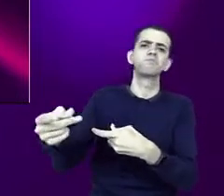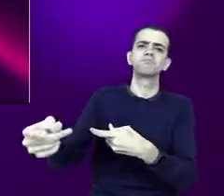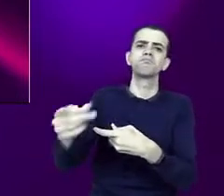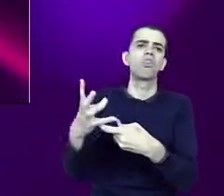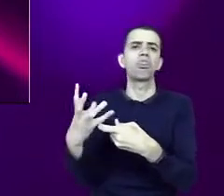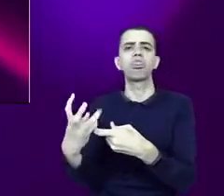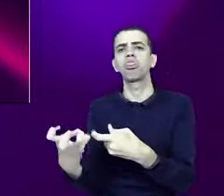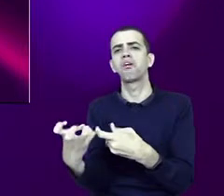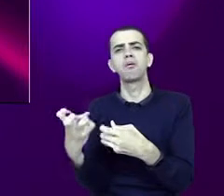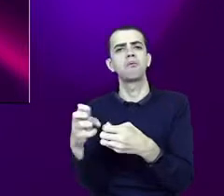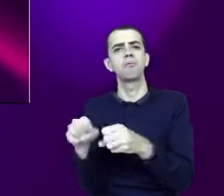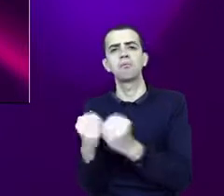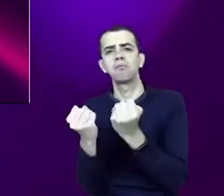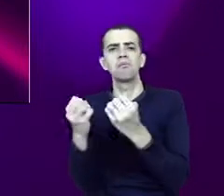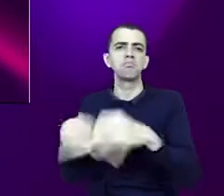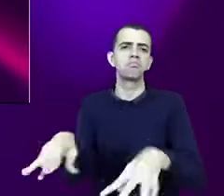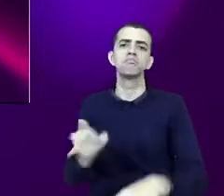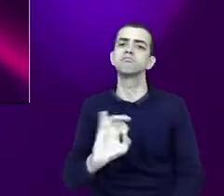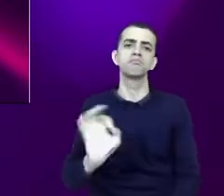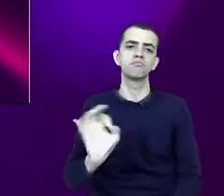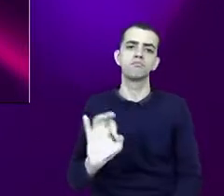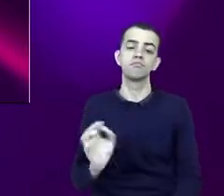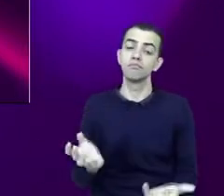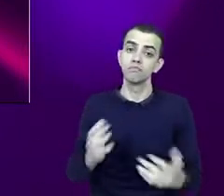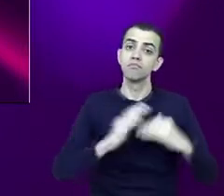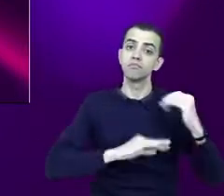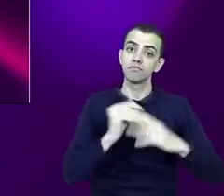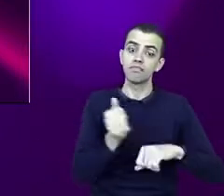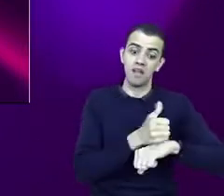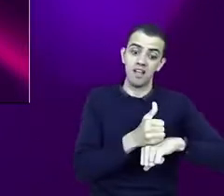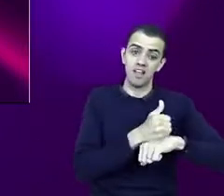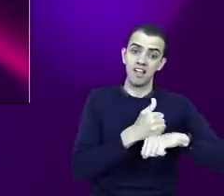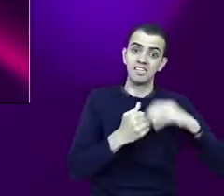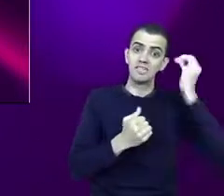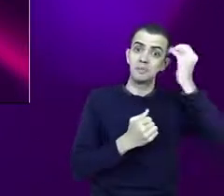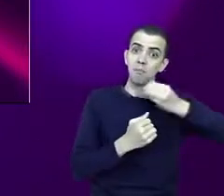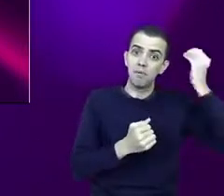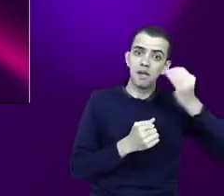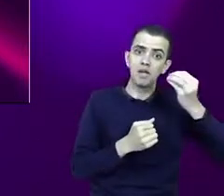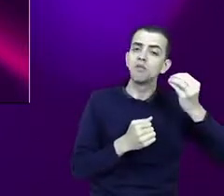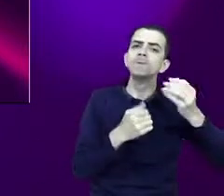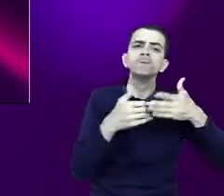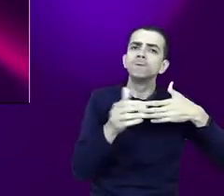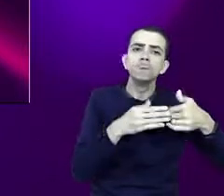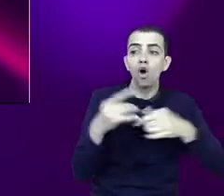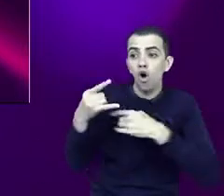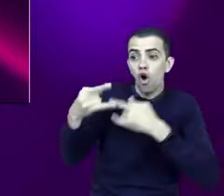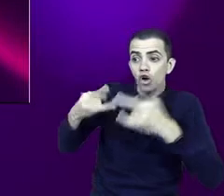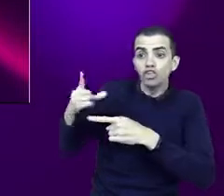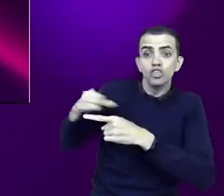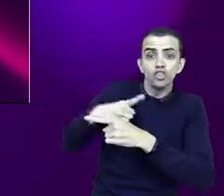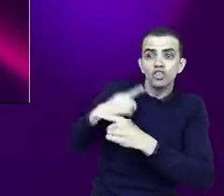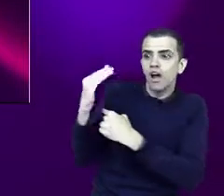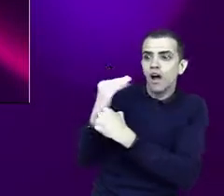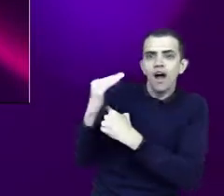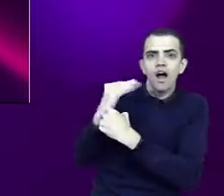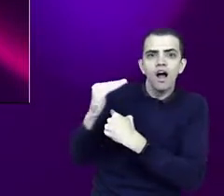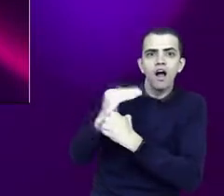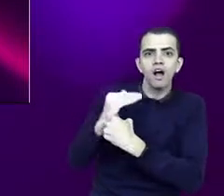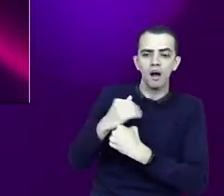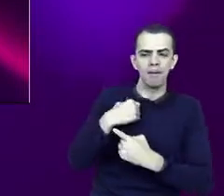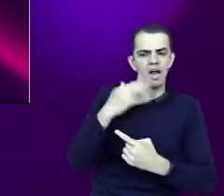Então, mesmo em mãos treinadas, o robô é uma excelente ferramenta para, no mínimo, você conferir